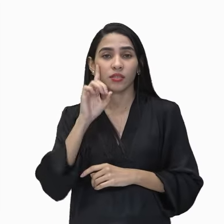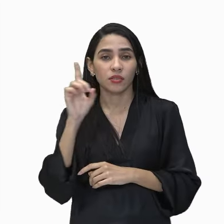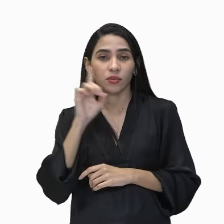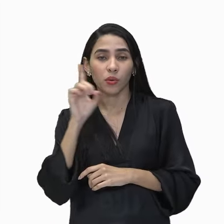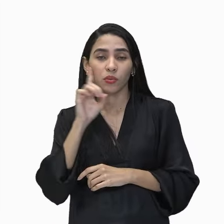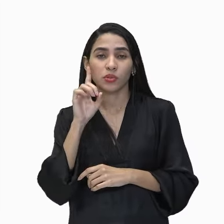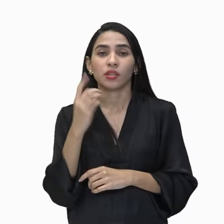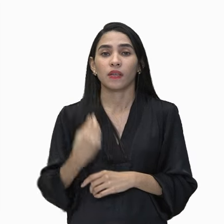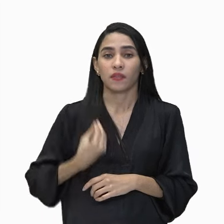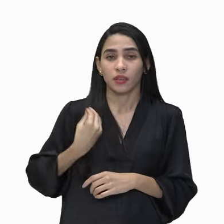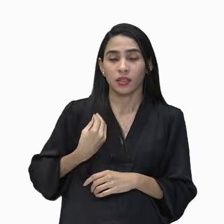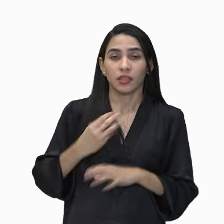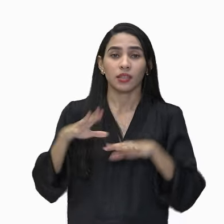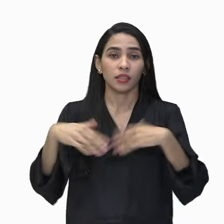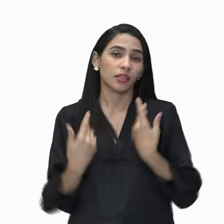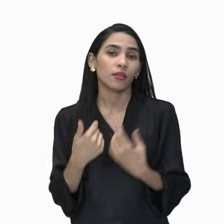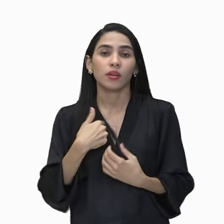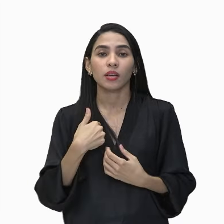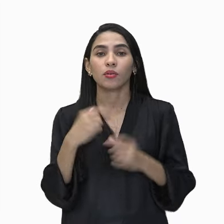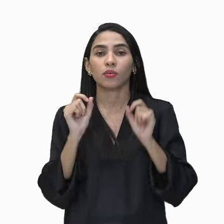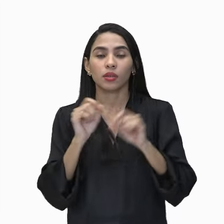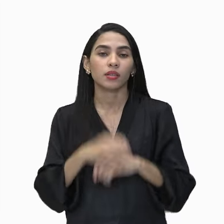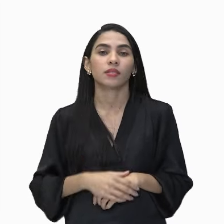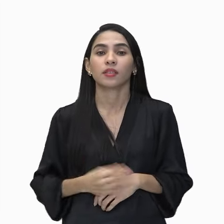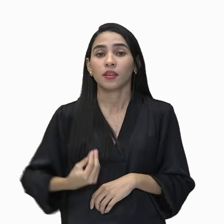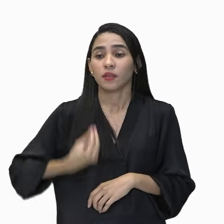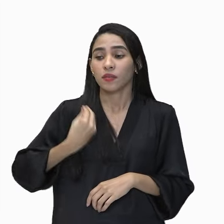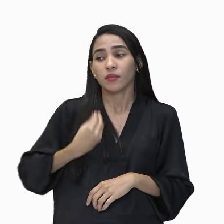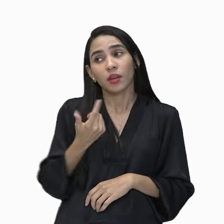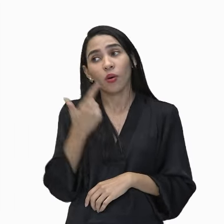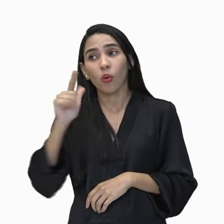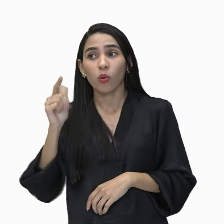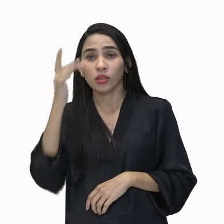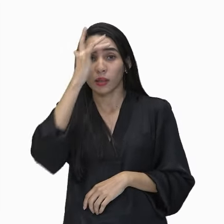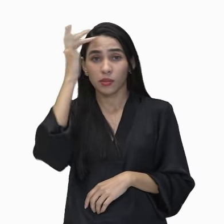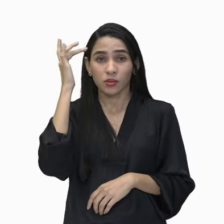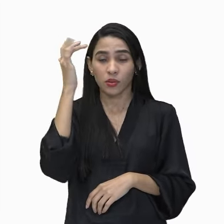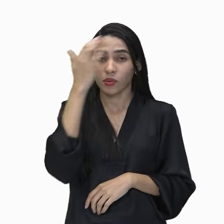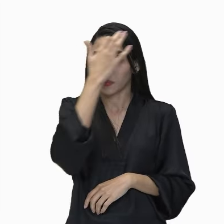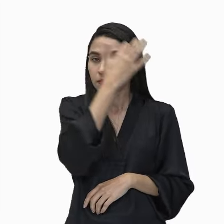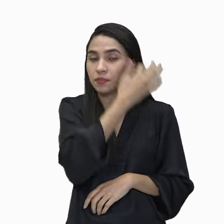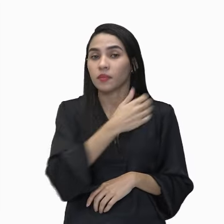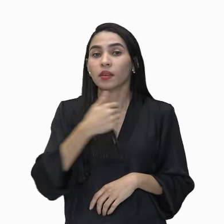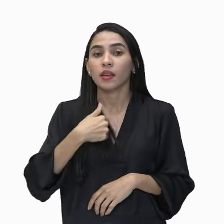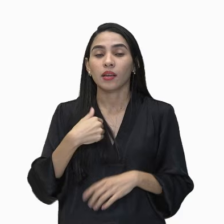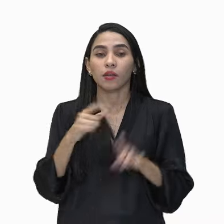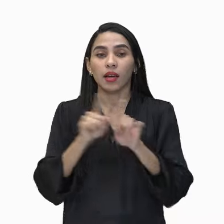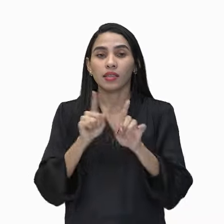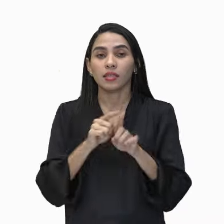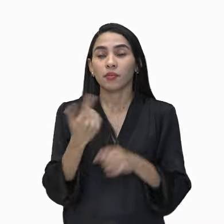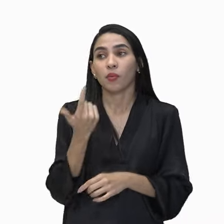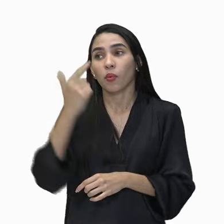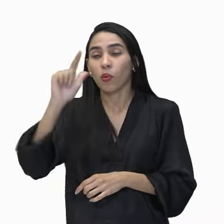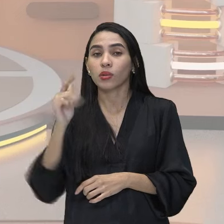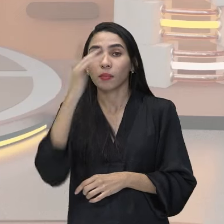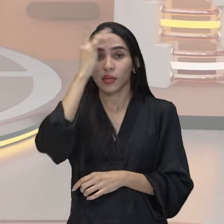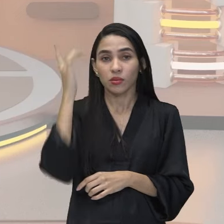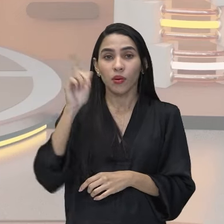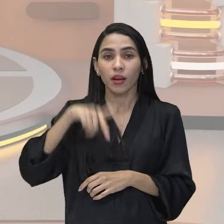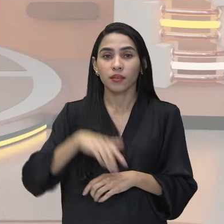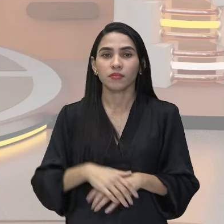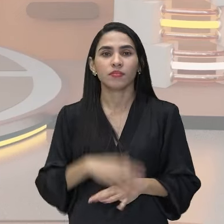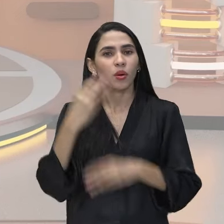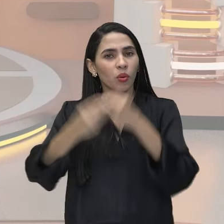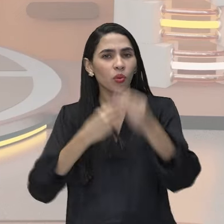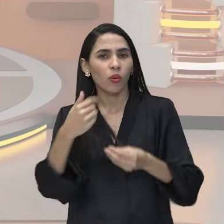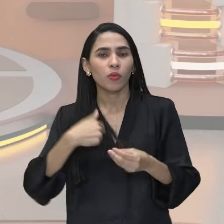Então, eu passo a fazer o quê? A viver a vida do outro. Eu me torno o que os outros são. Como é que